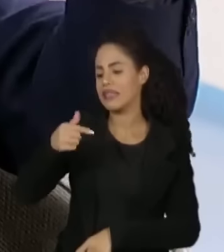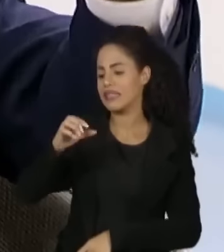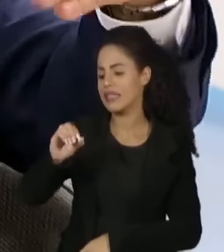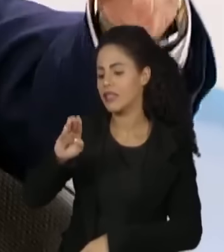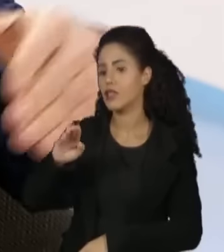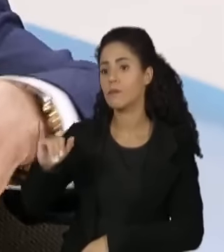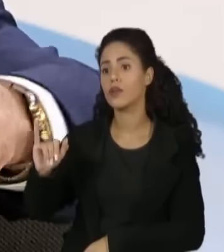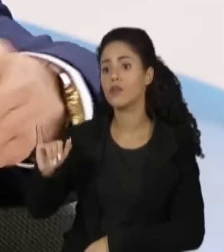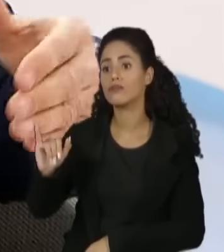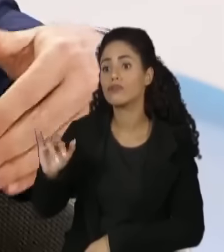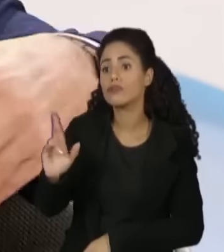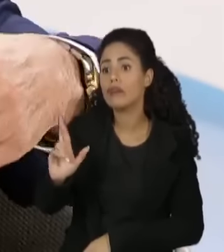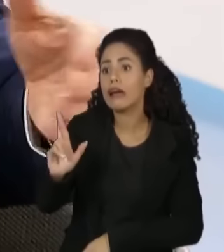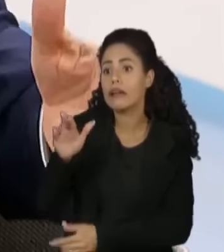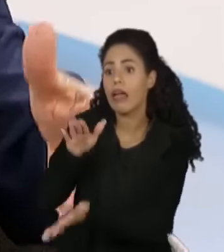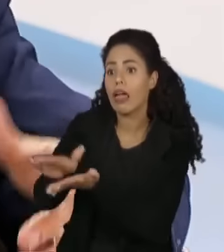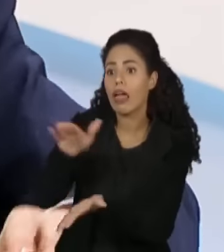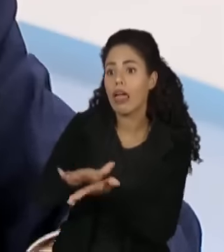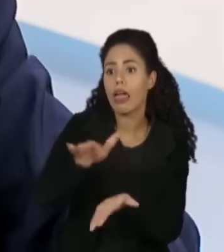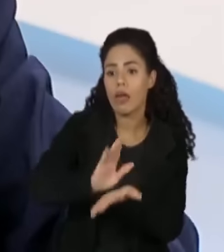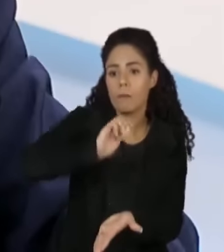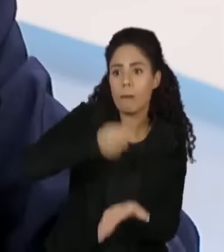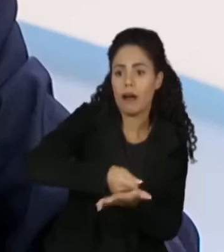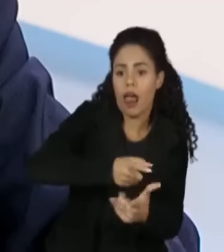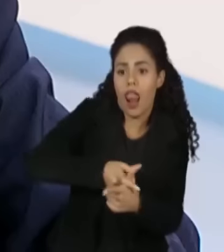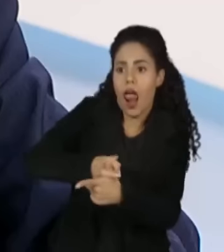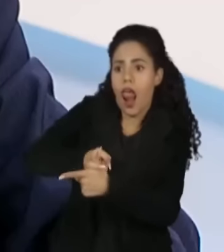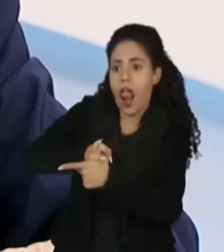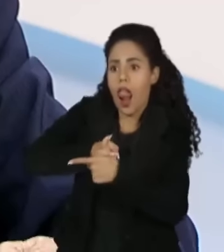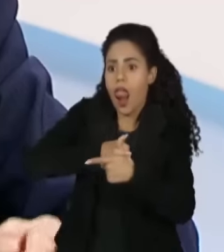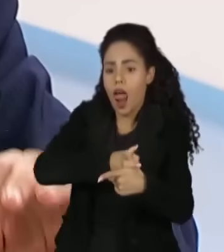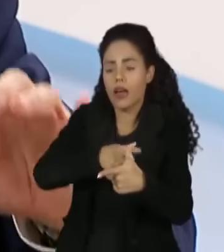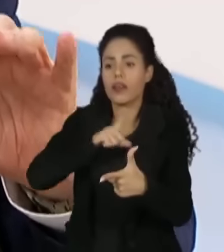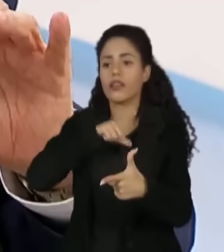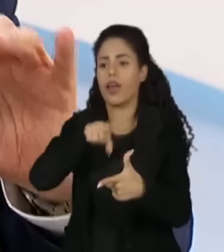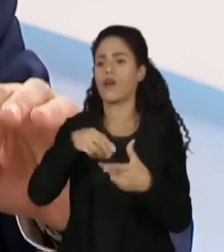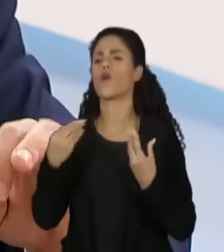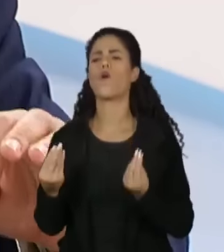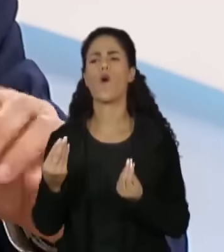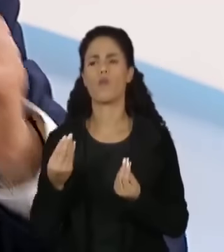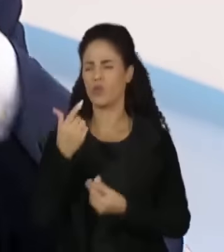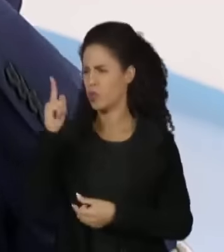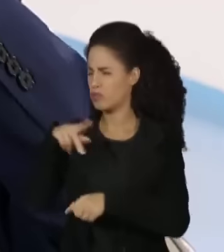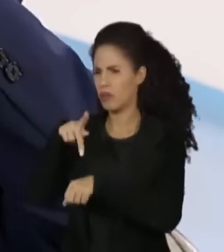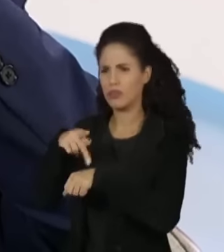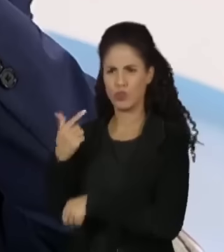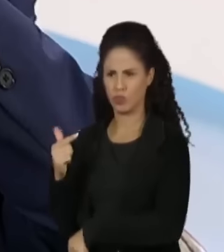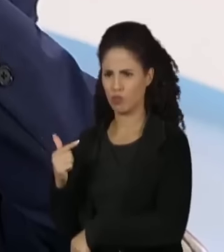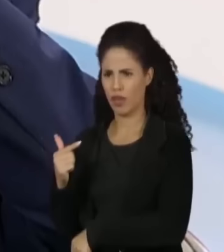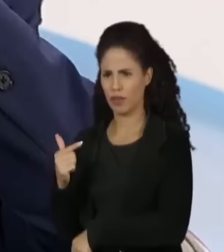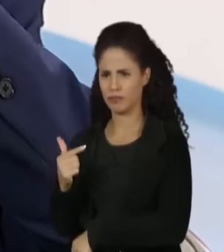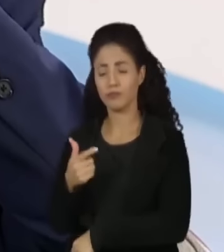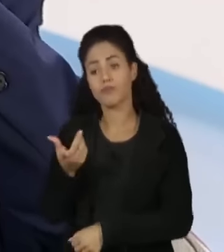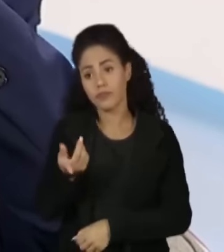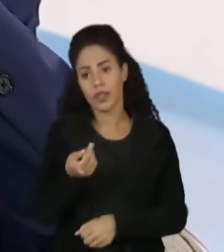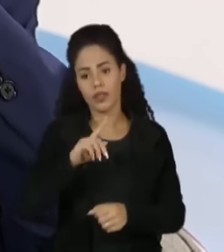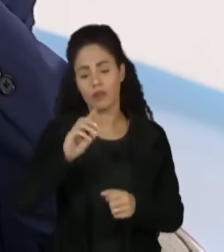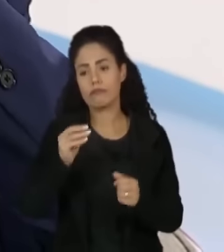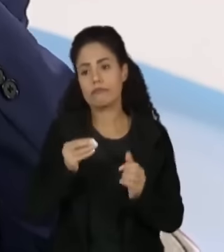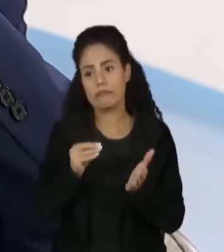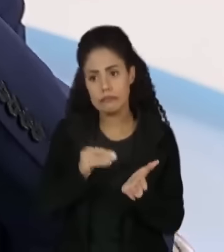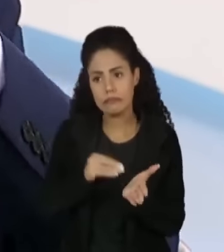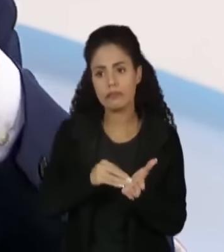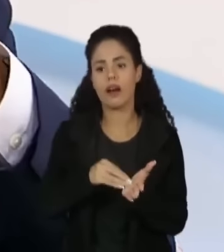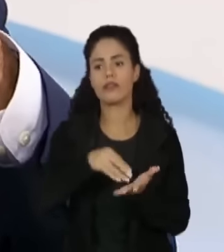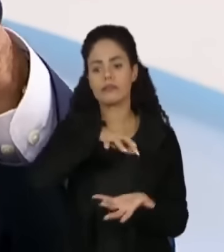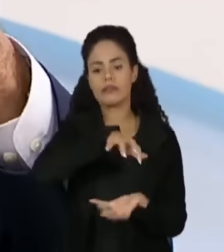bilhões de reais por ano pagando precatório, que são as dívidas da Fazenda Pública. Então, em matéria tributária, existe uma insegurança. Eu espero que a